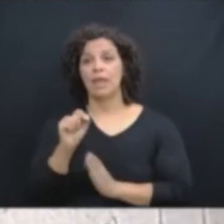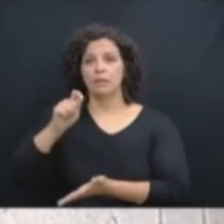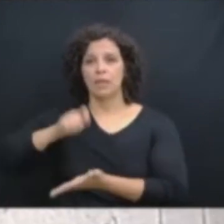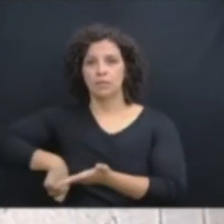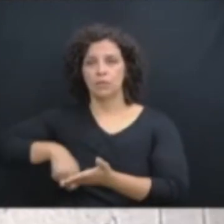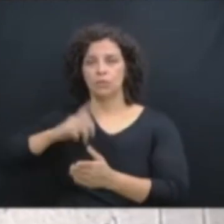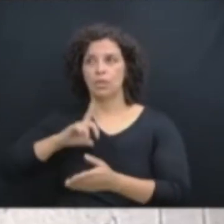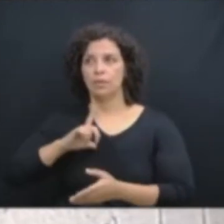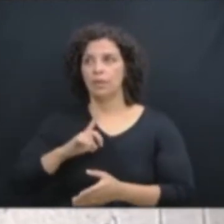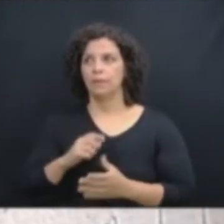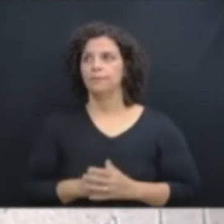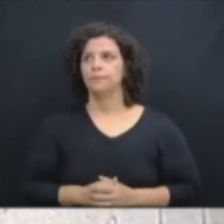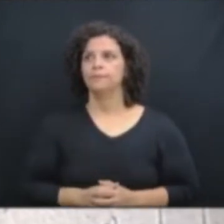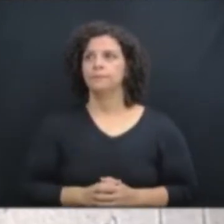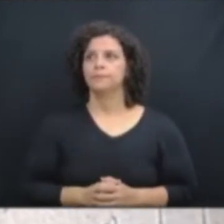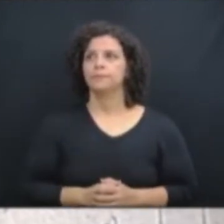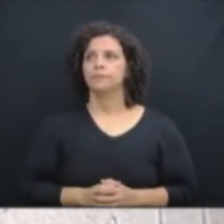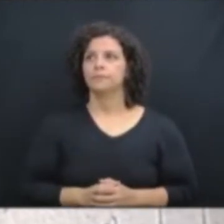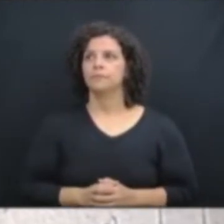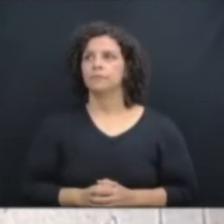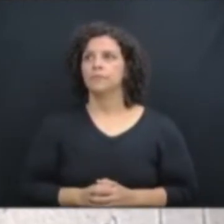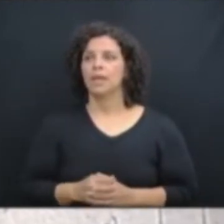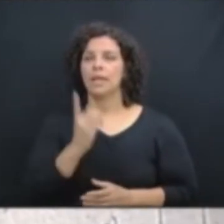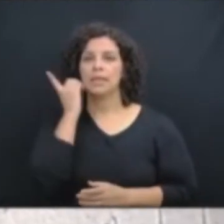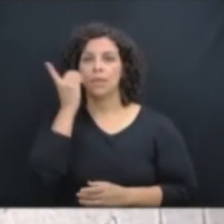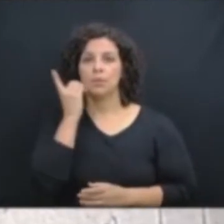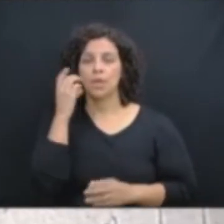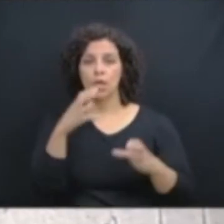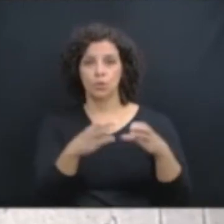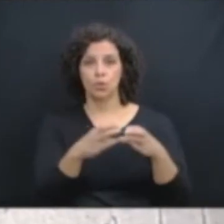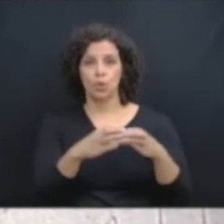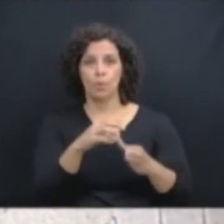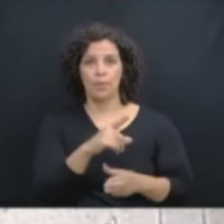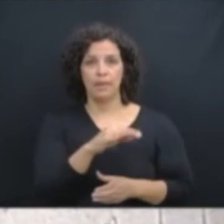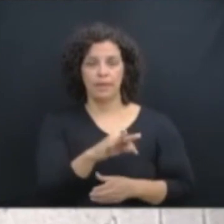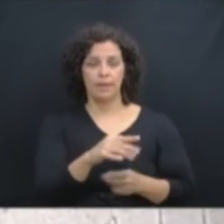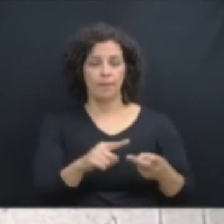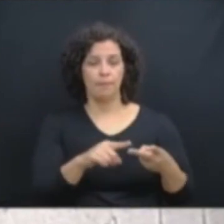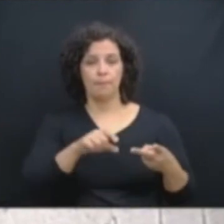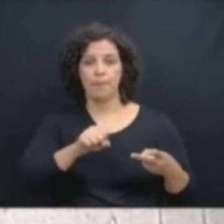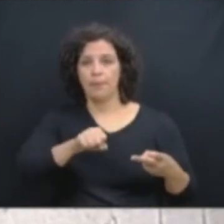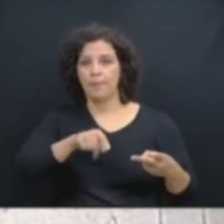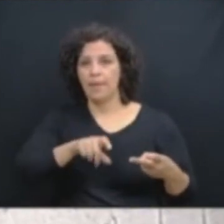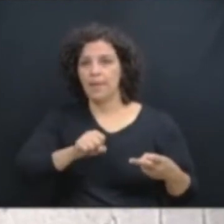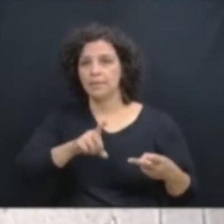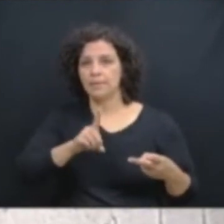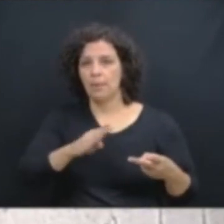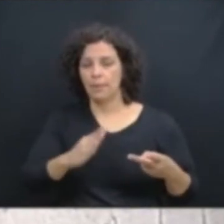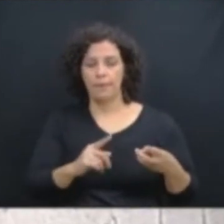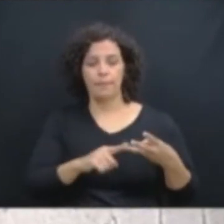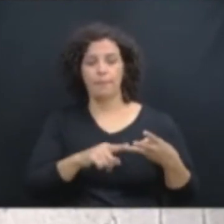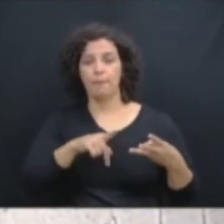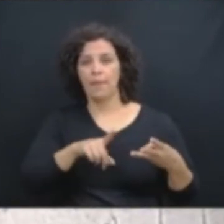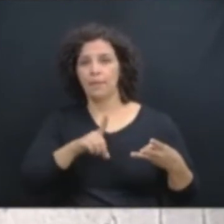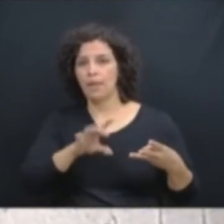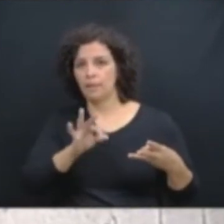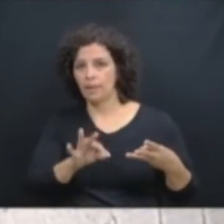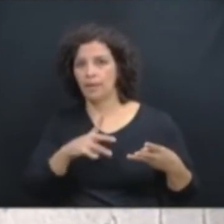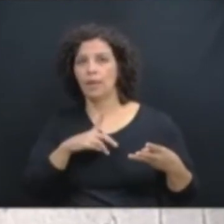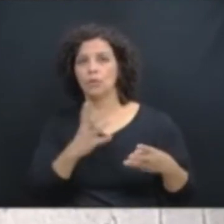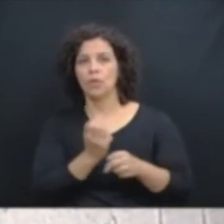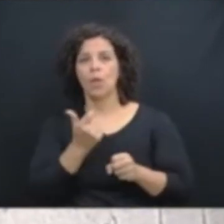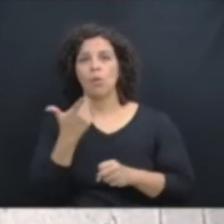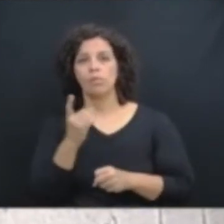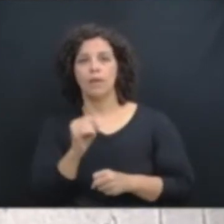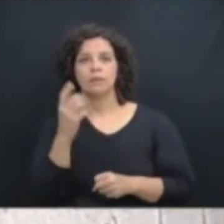assinaturas. As de deputados do PT, do PSDB e do PDT.